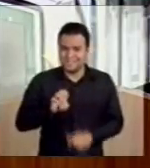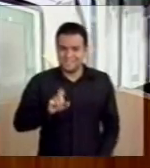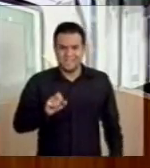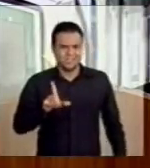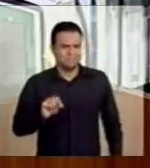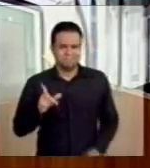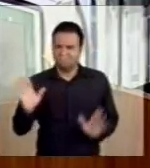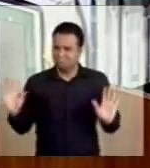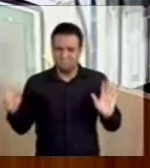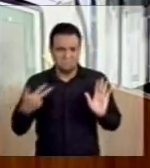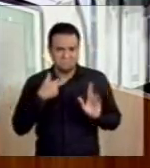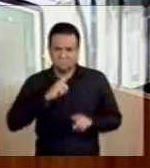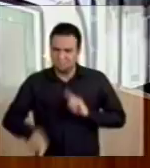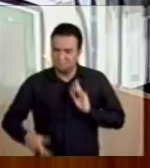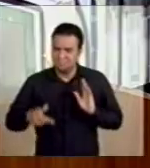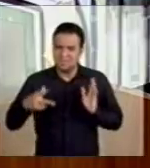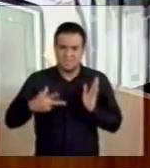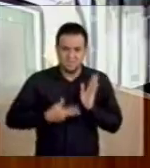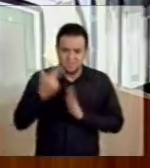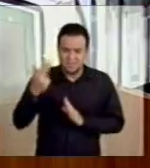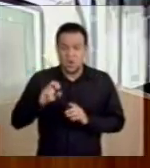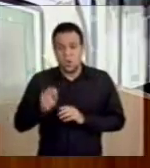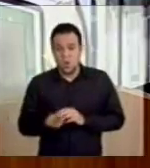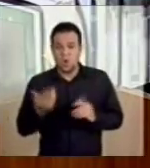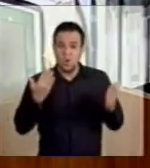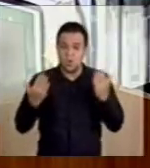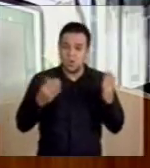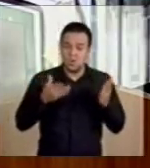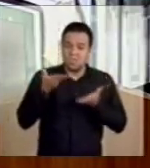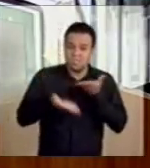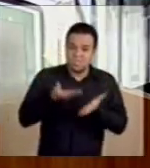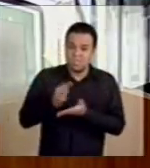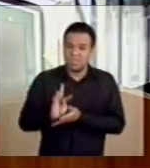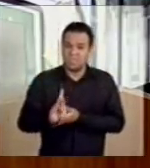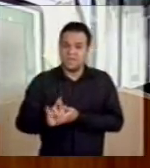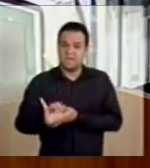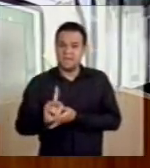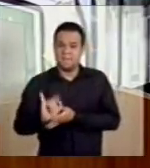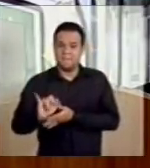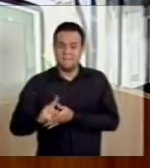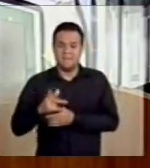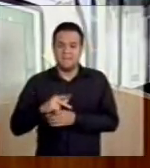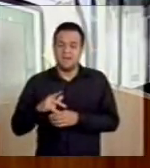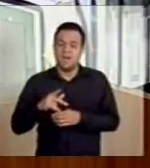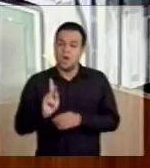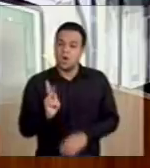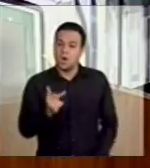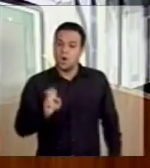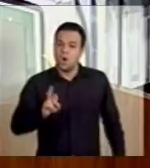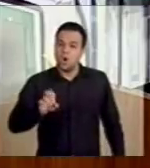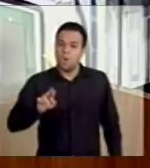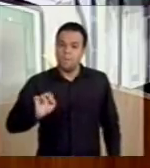sexo, esterilização ou terapia hormonal, como requisito para o reconhecimento legal de